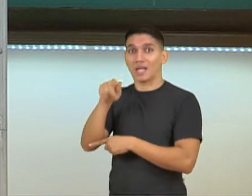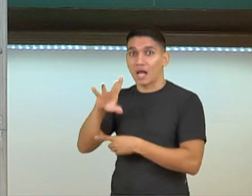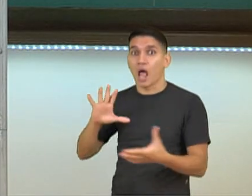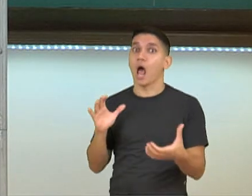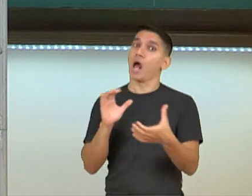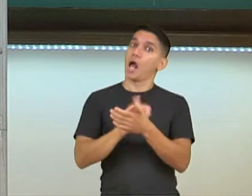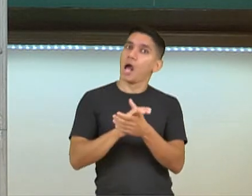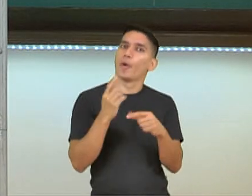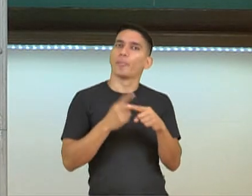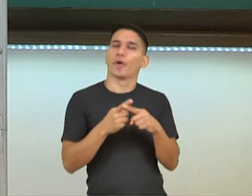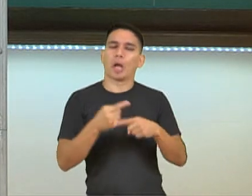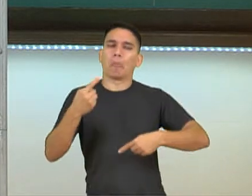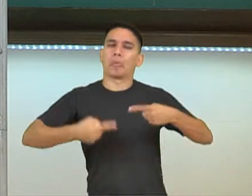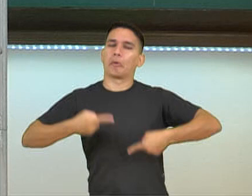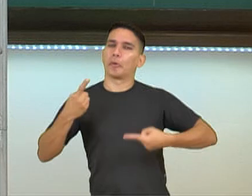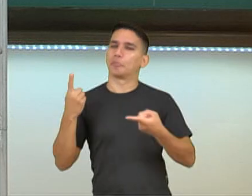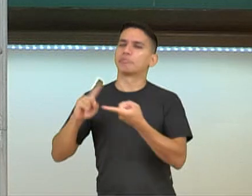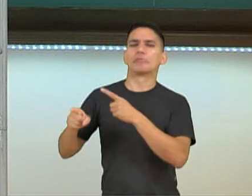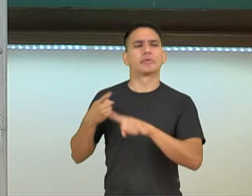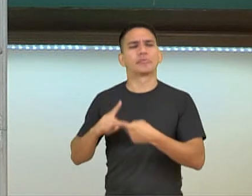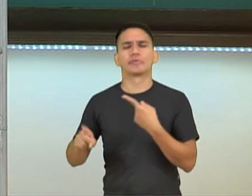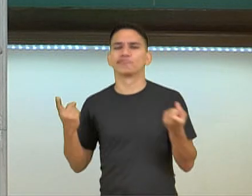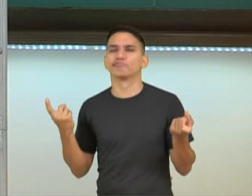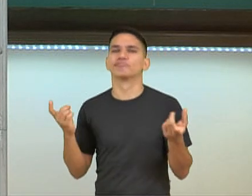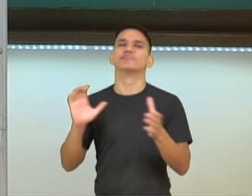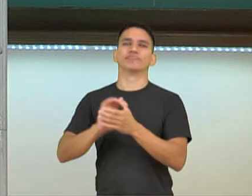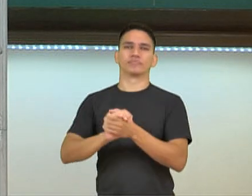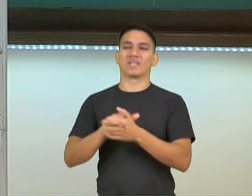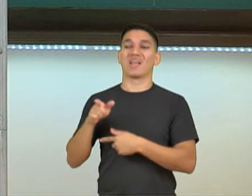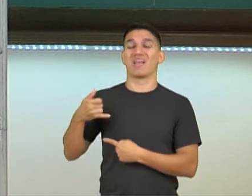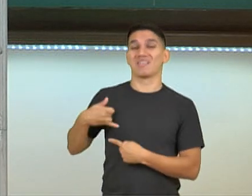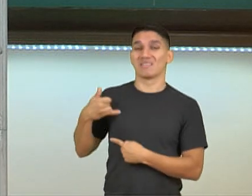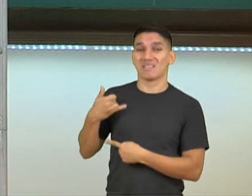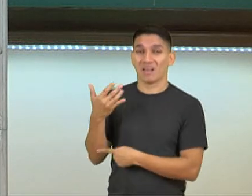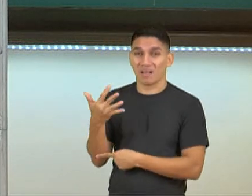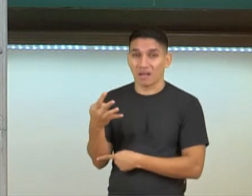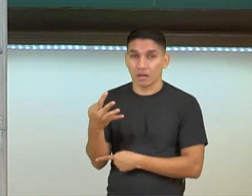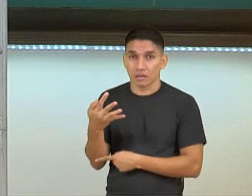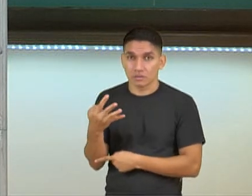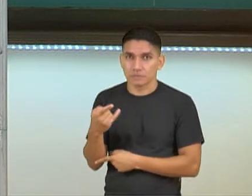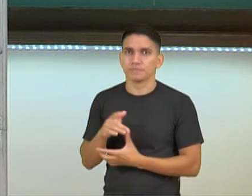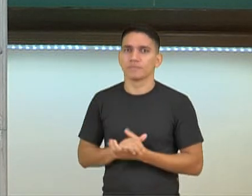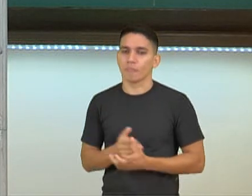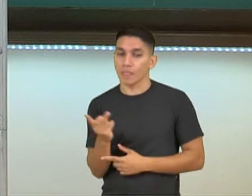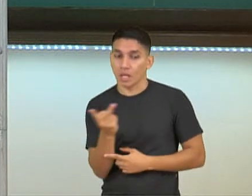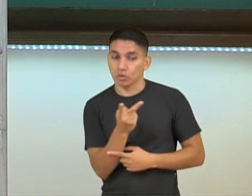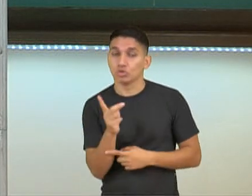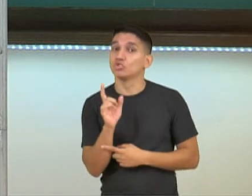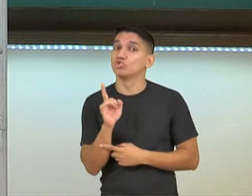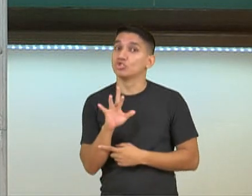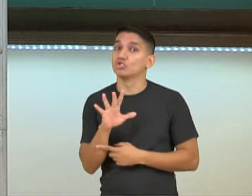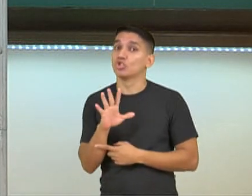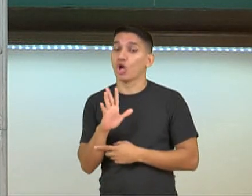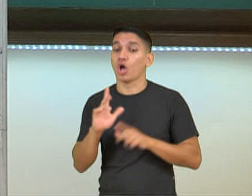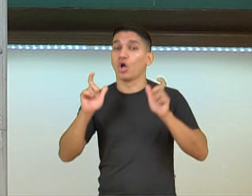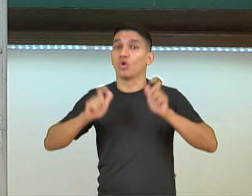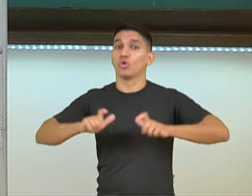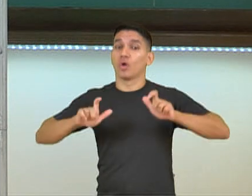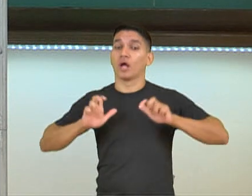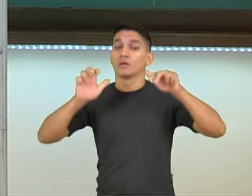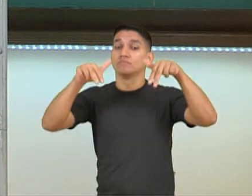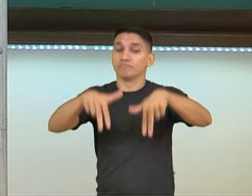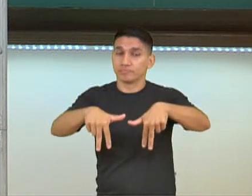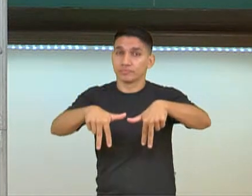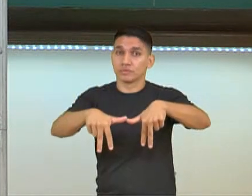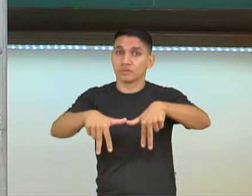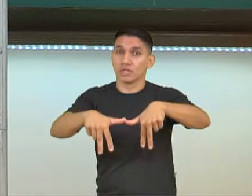a partir de um arranjo político, né, com 14 anos de idade. Ambos só vão promulgar o casamento anos